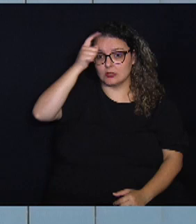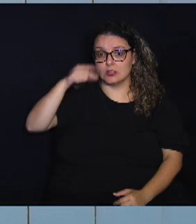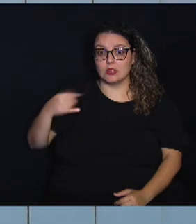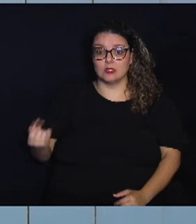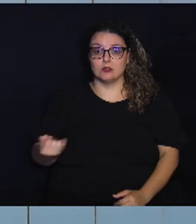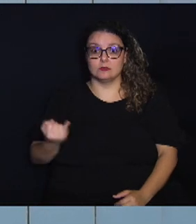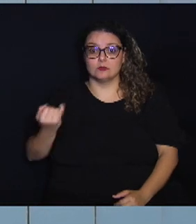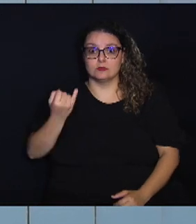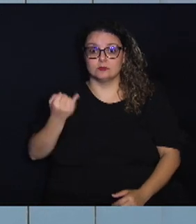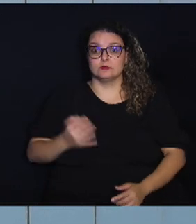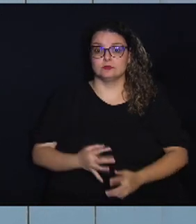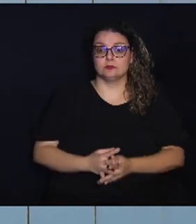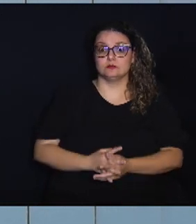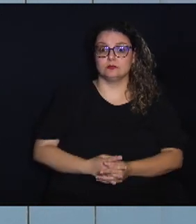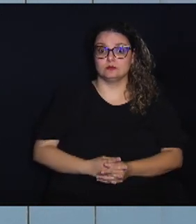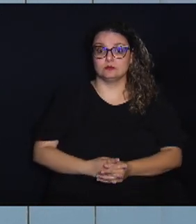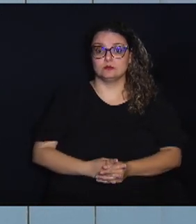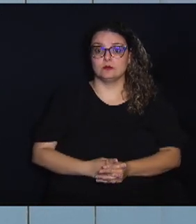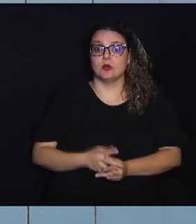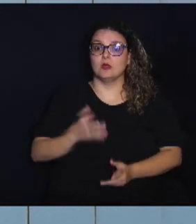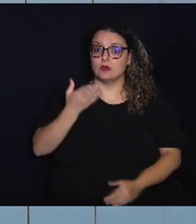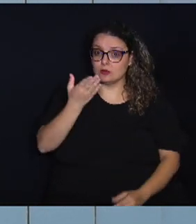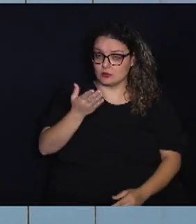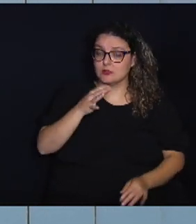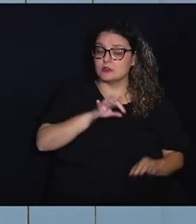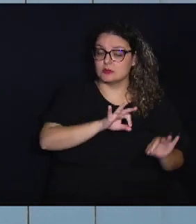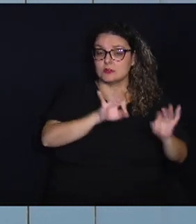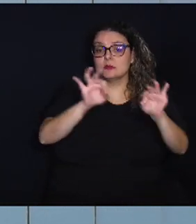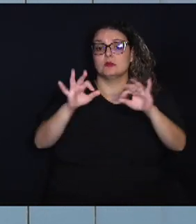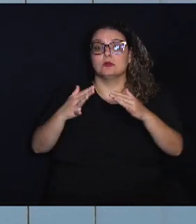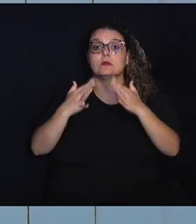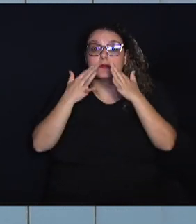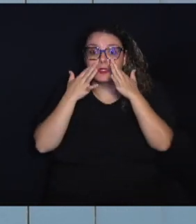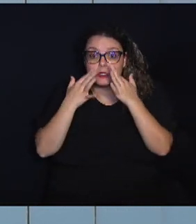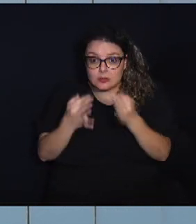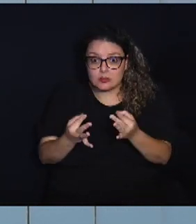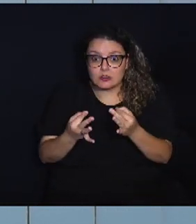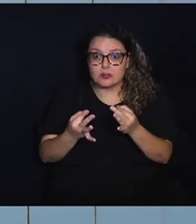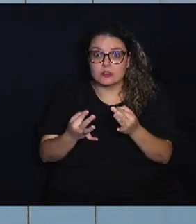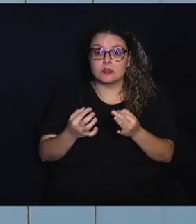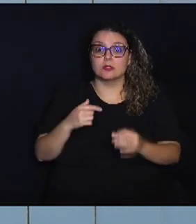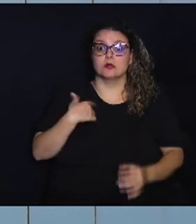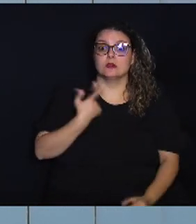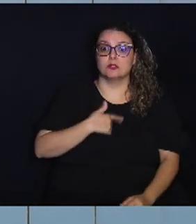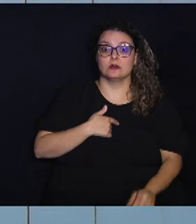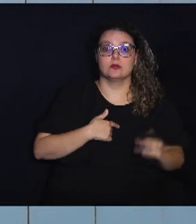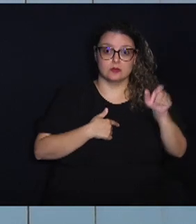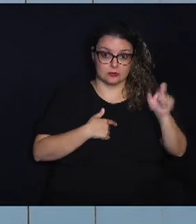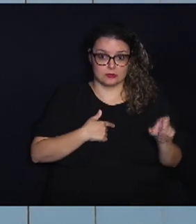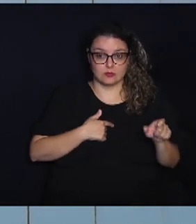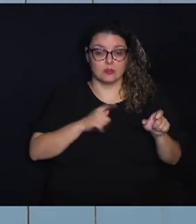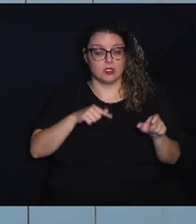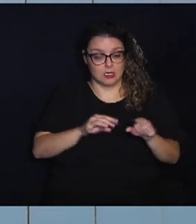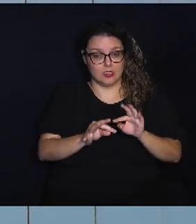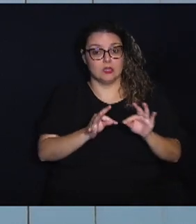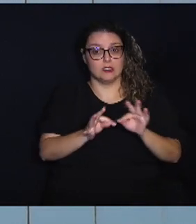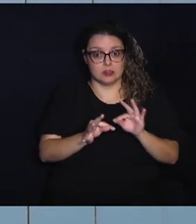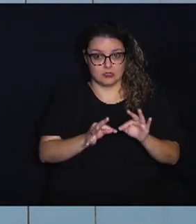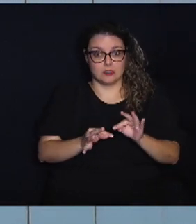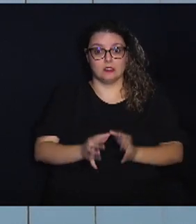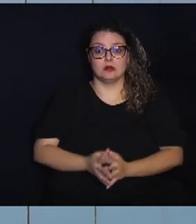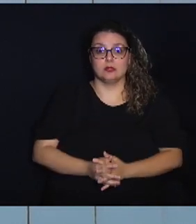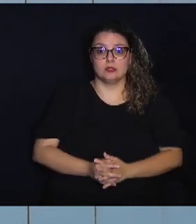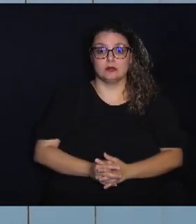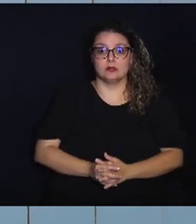importante e você que está assistindo, presta bem atenção que a gente tem uma pessoa que é técnica e tem